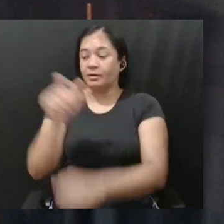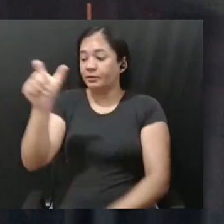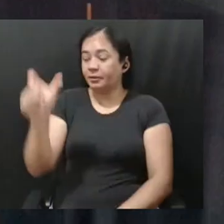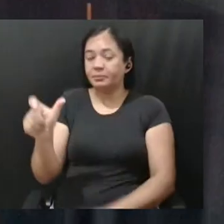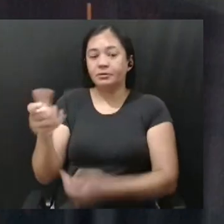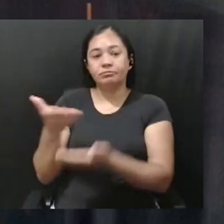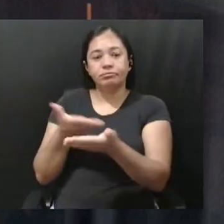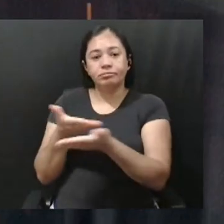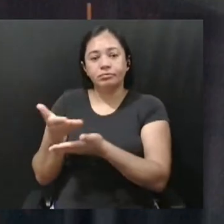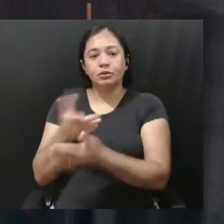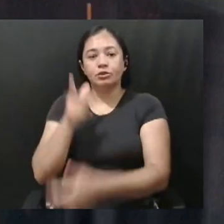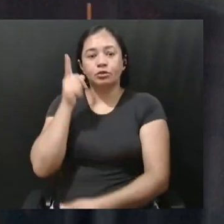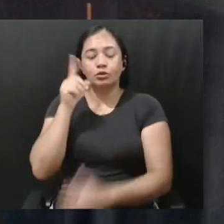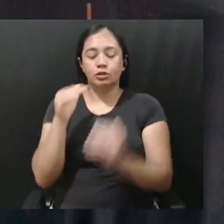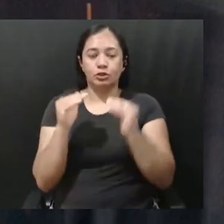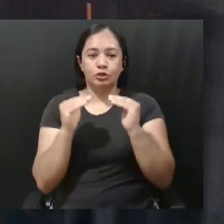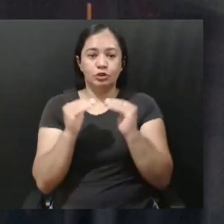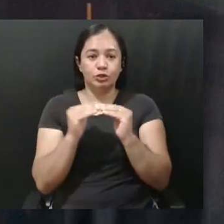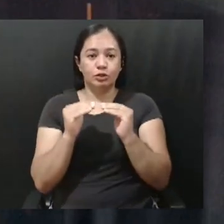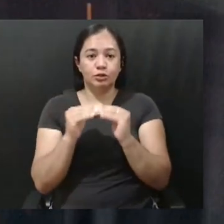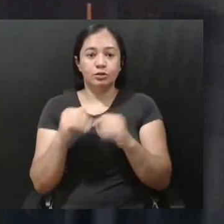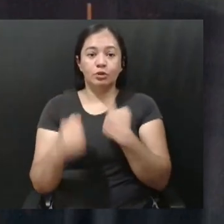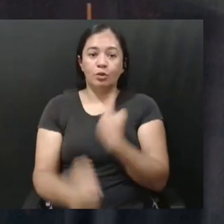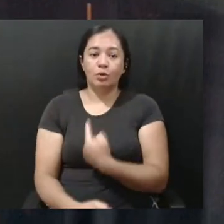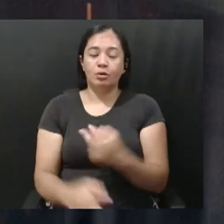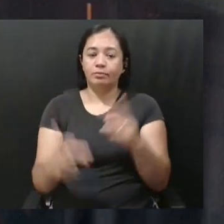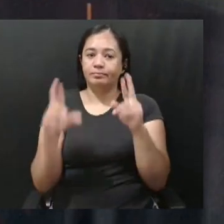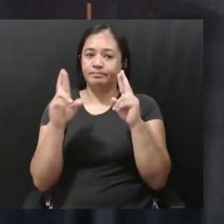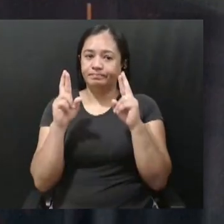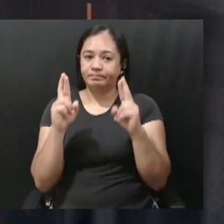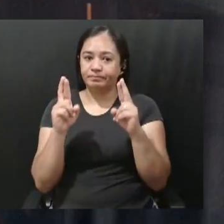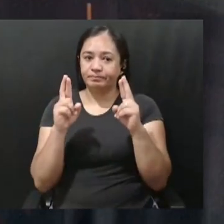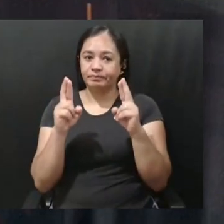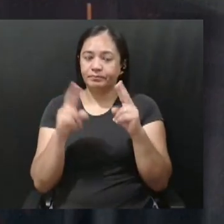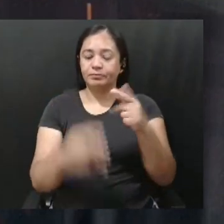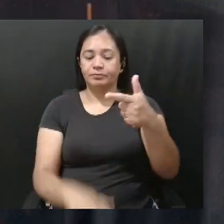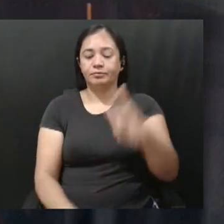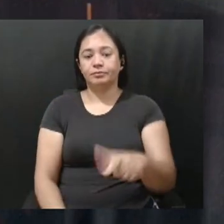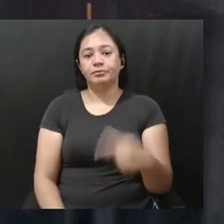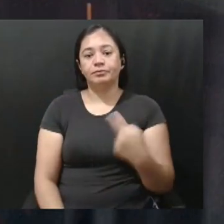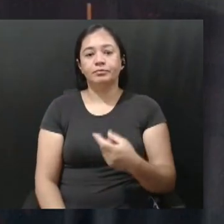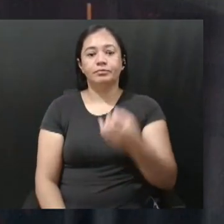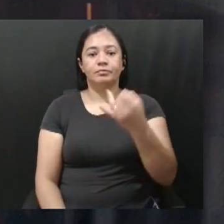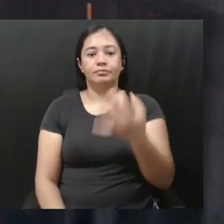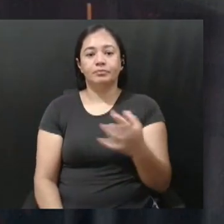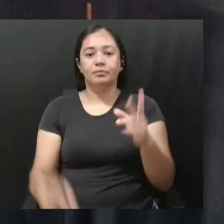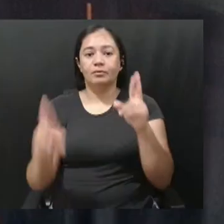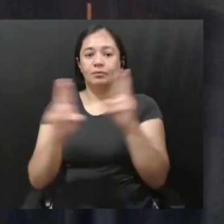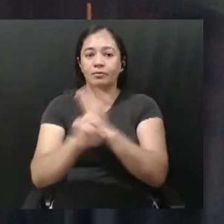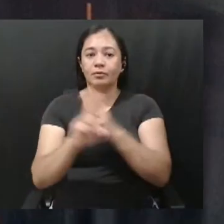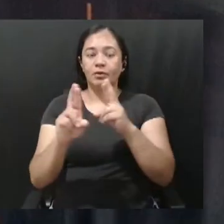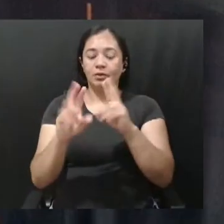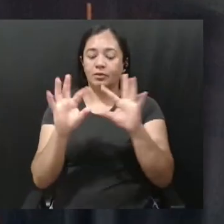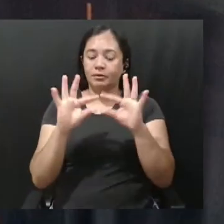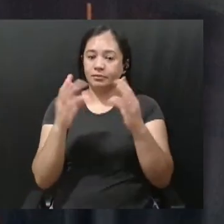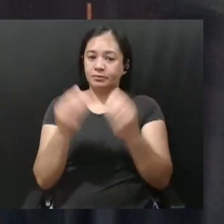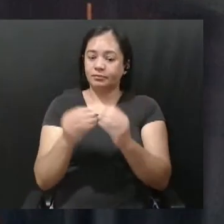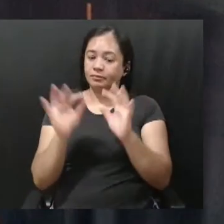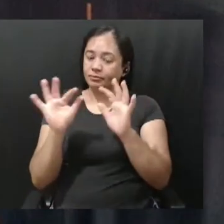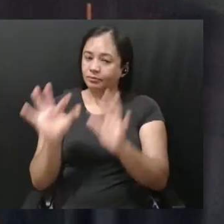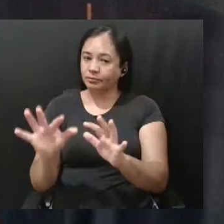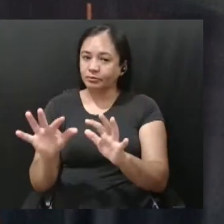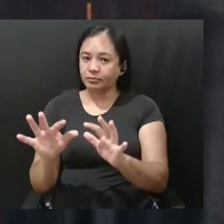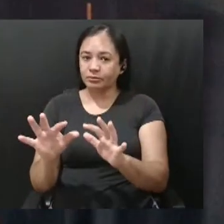nossa expectativa, né, e de novo, né, quando a gente fala de relações familiares, essas expectativas, elas vão